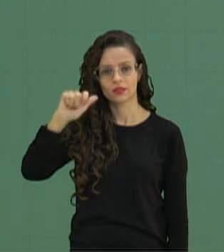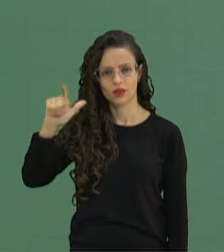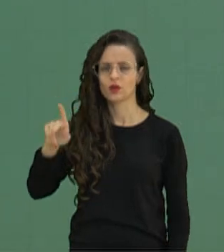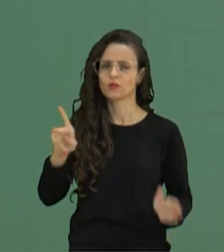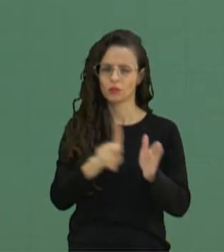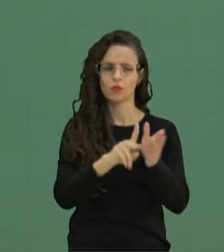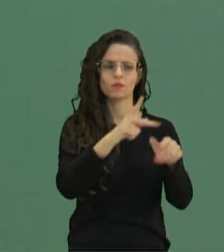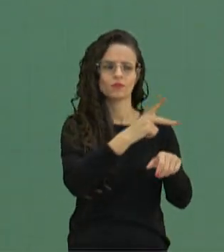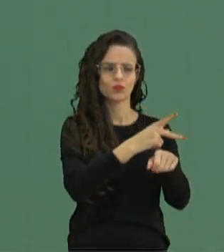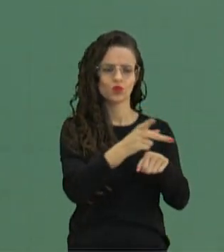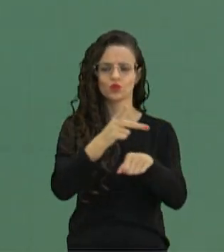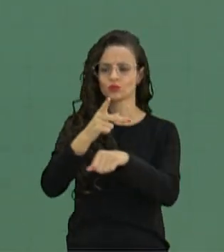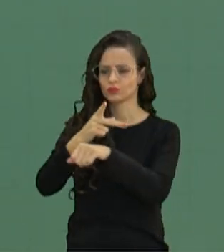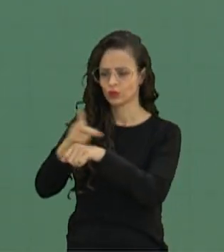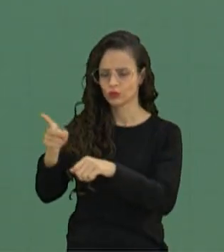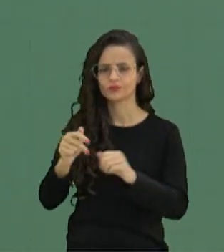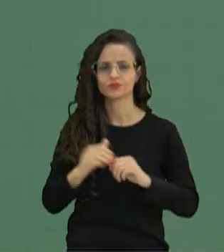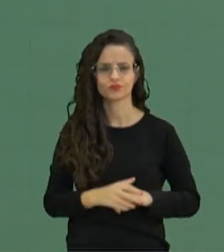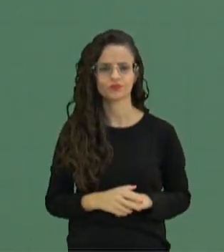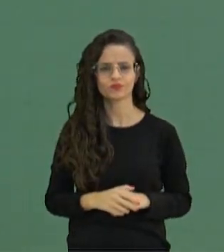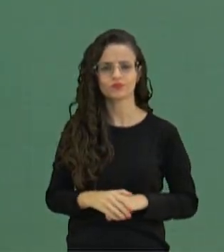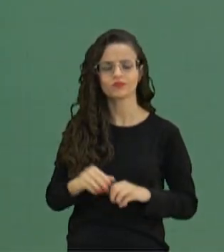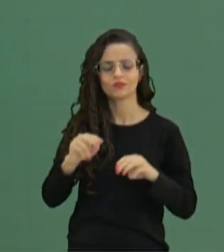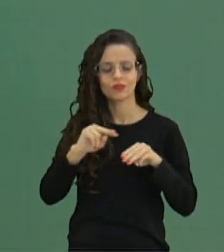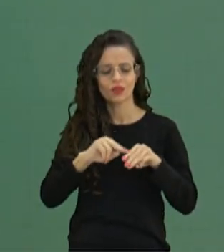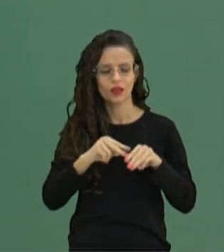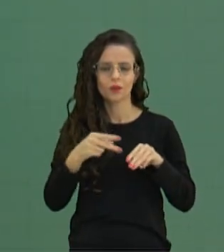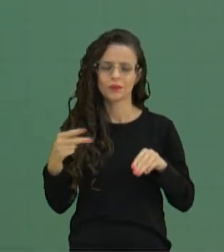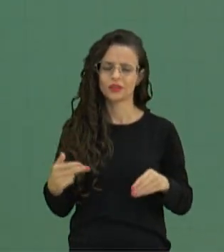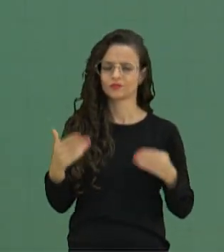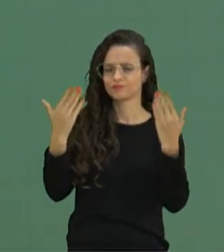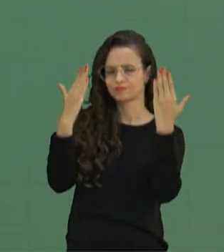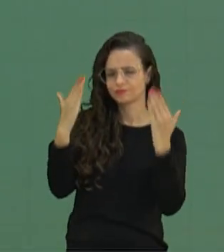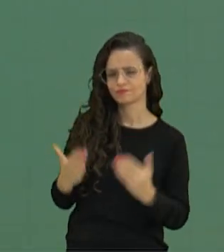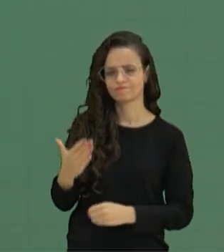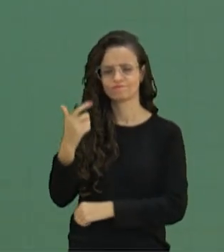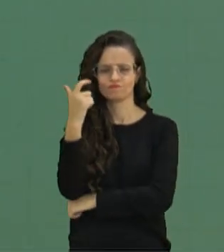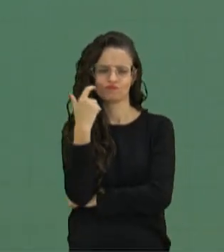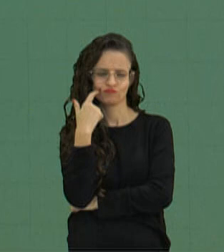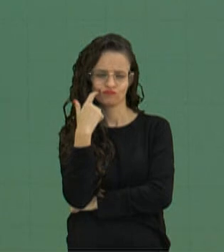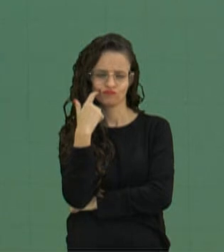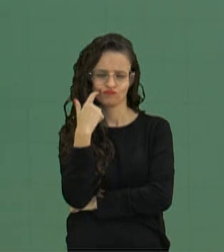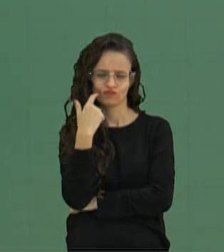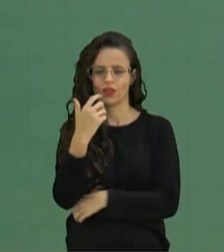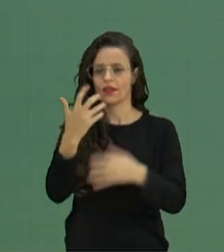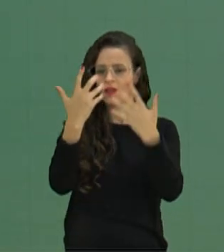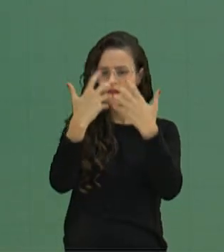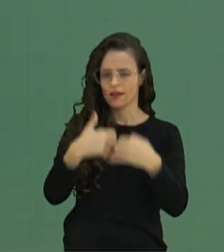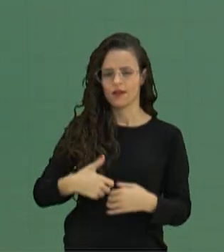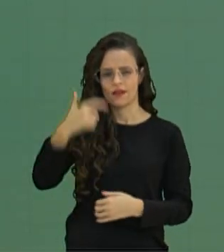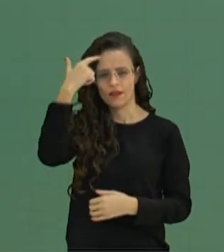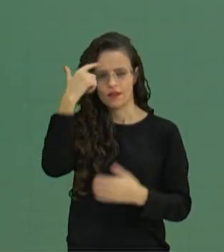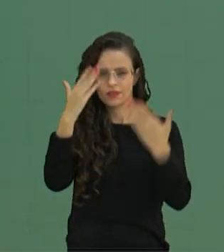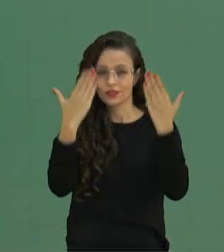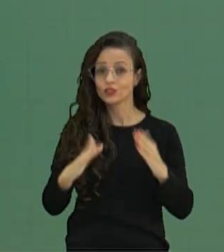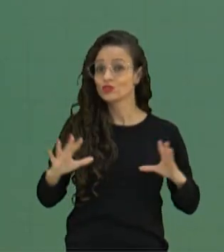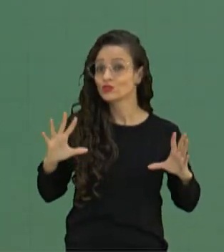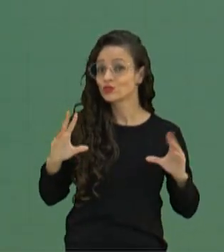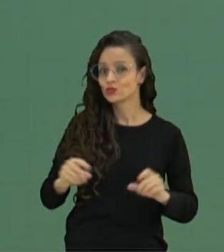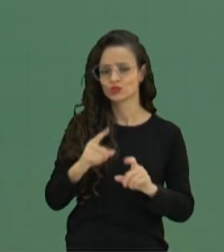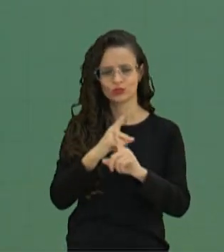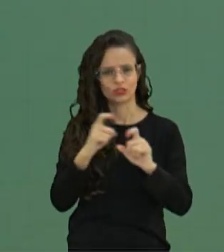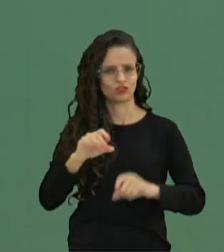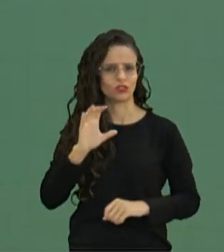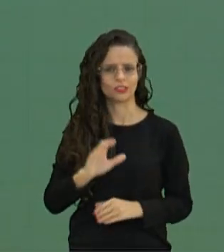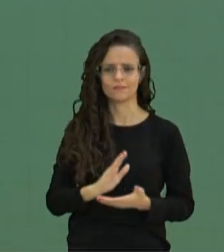puros. Aí o Mendel ficou pensando, ficou analisando, e vocês sabem que todo cientista ele é